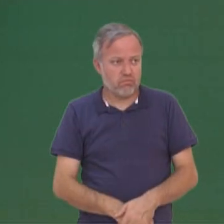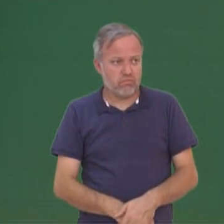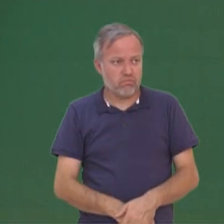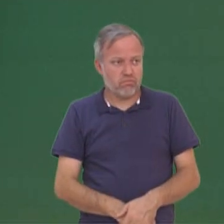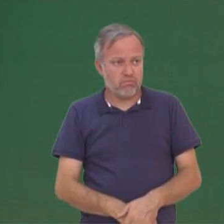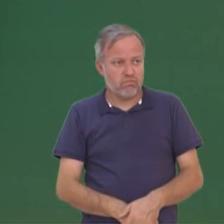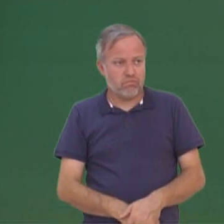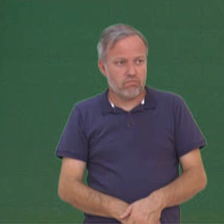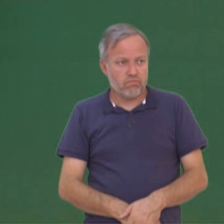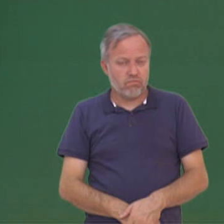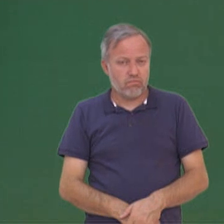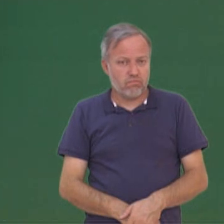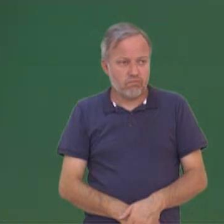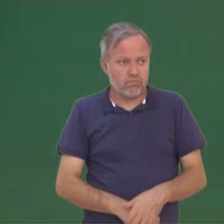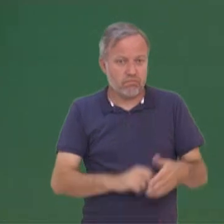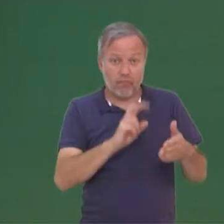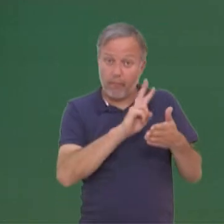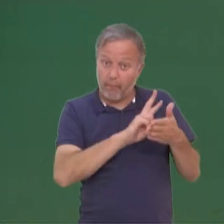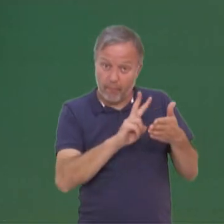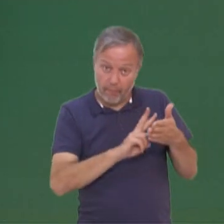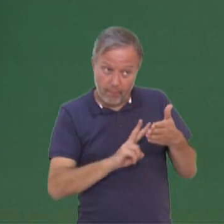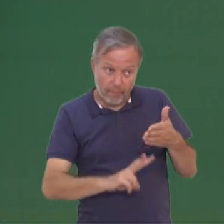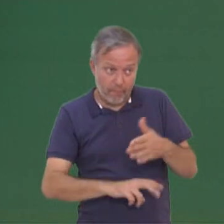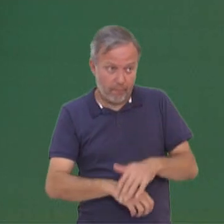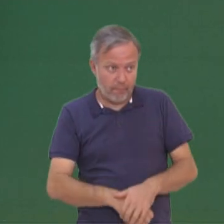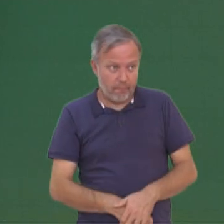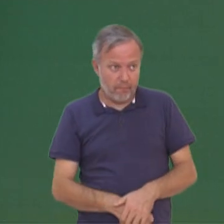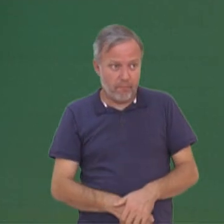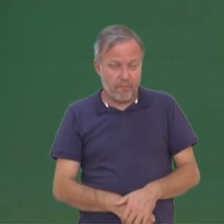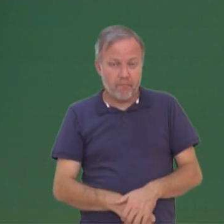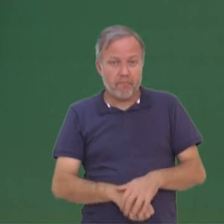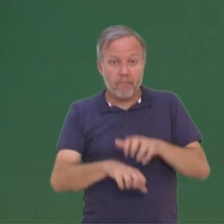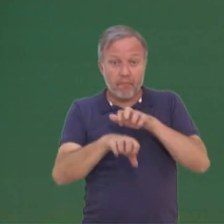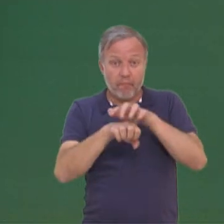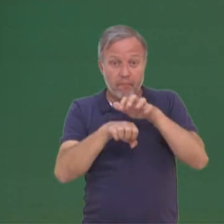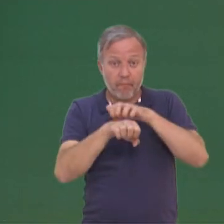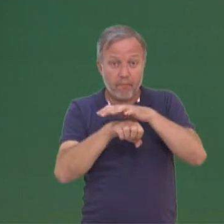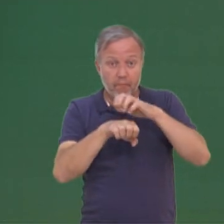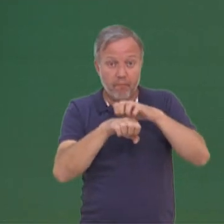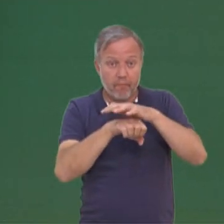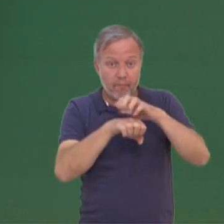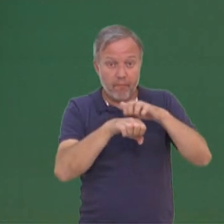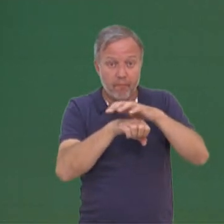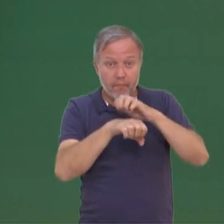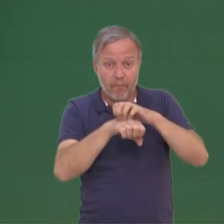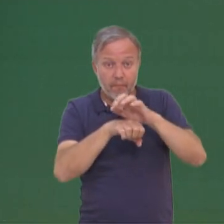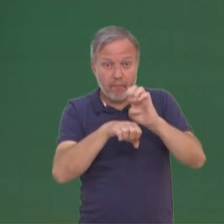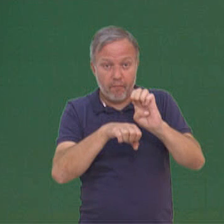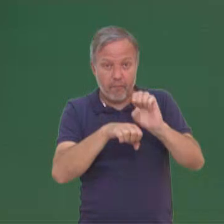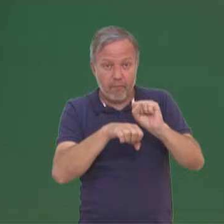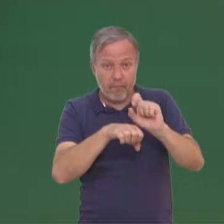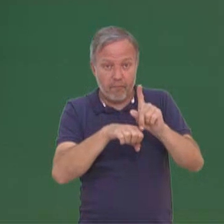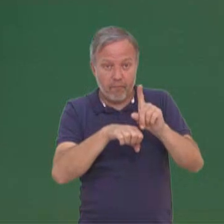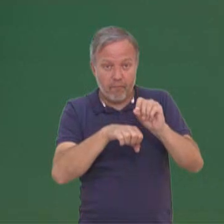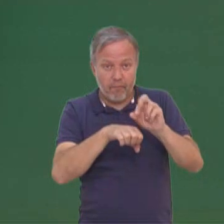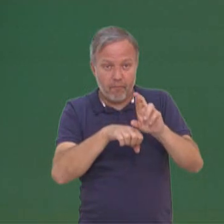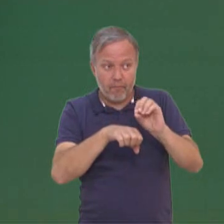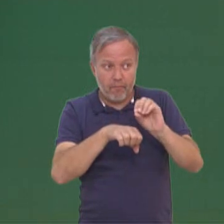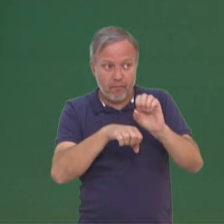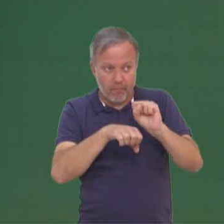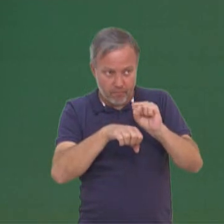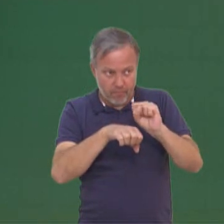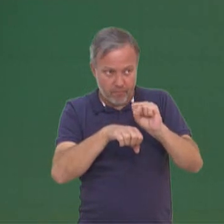marca. Leia a letra E. Os esporos de algumas espécies de ascomicetos. Ascomicetos produzem